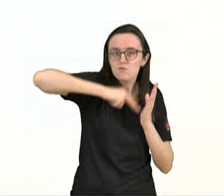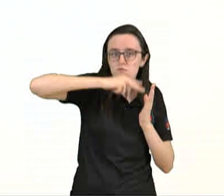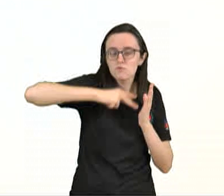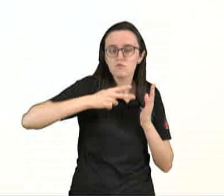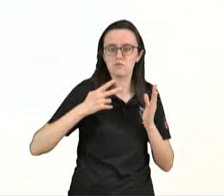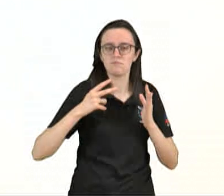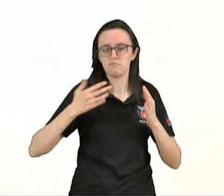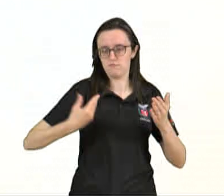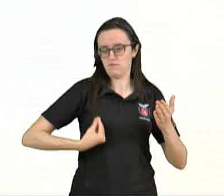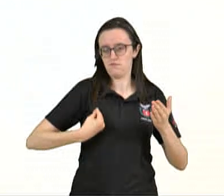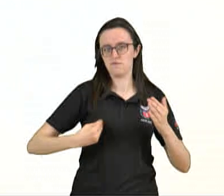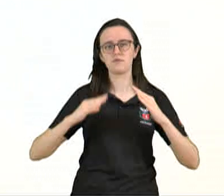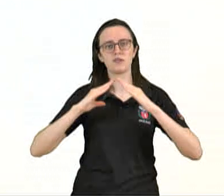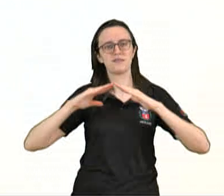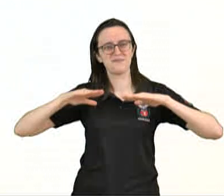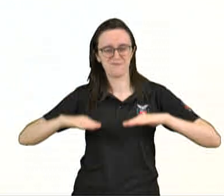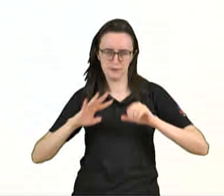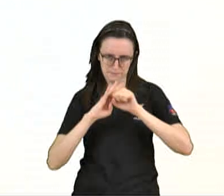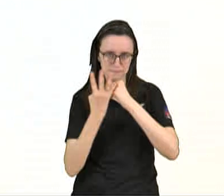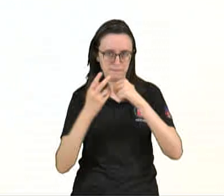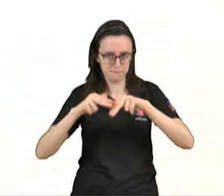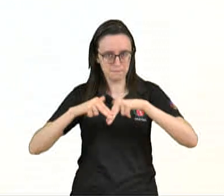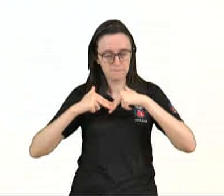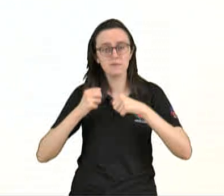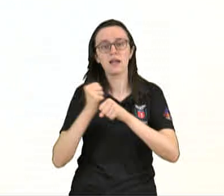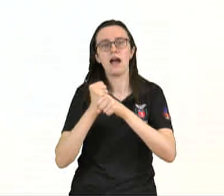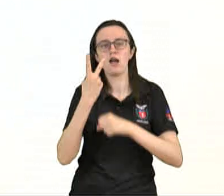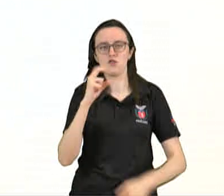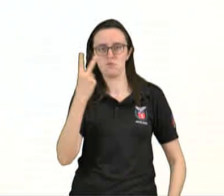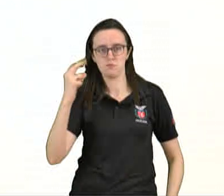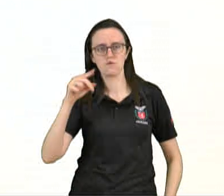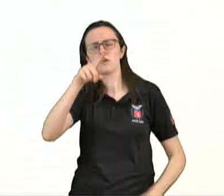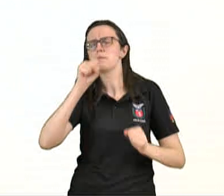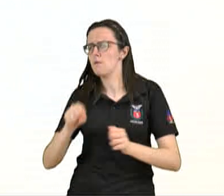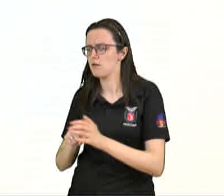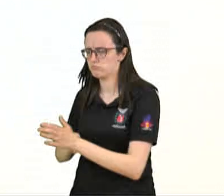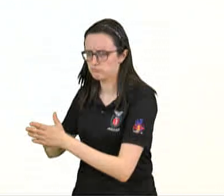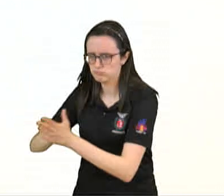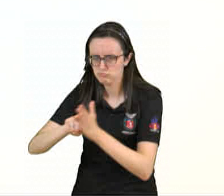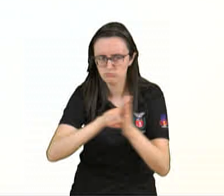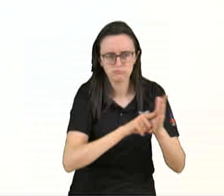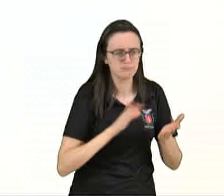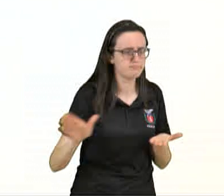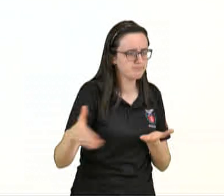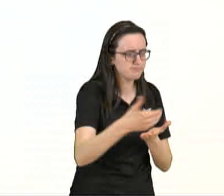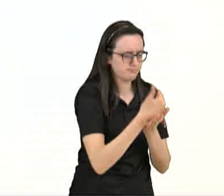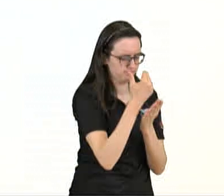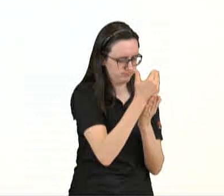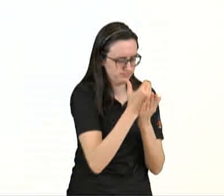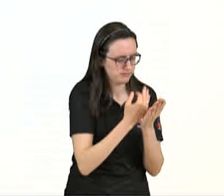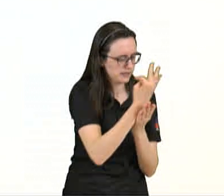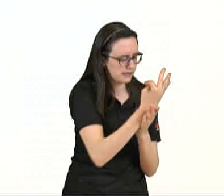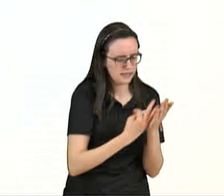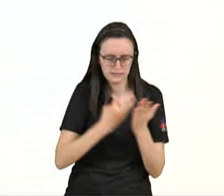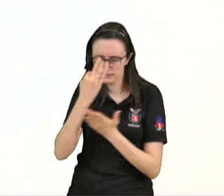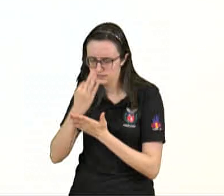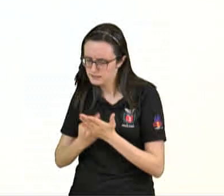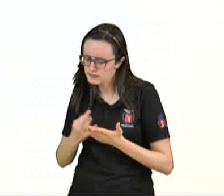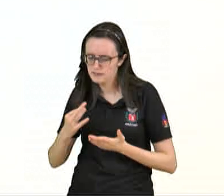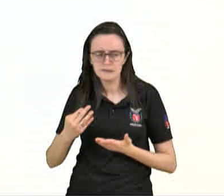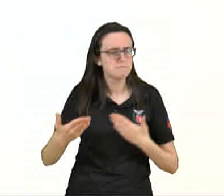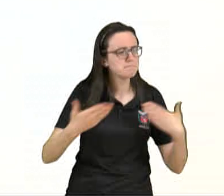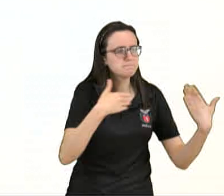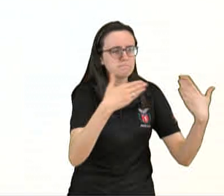tá? Faça pesquisas, anote dados, construa o seu texto, troque ideias com os